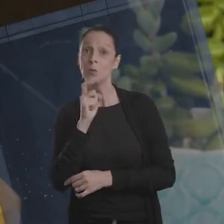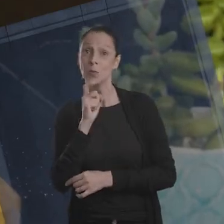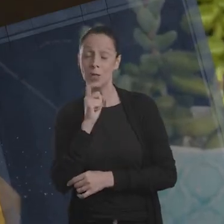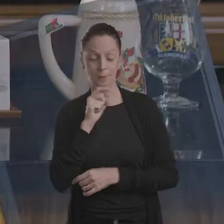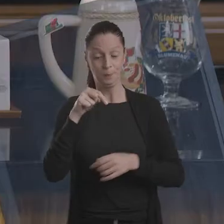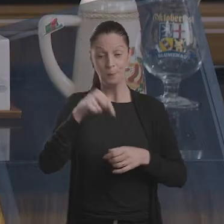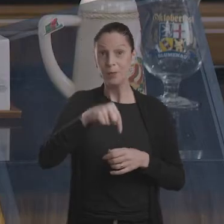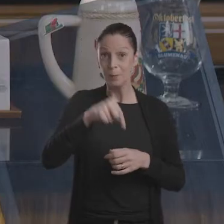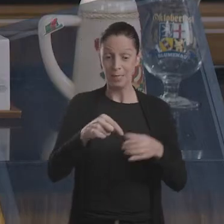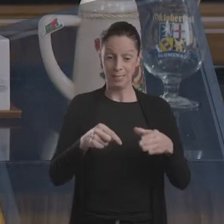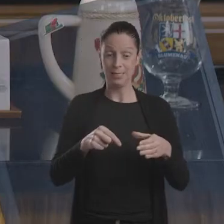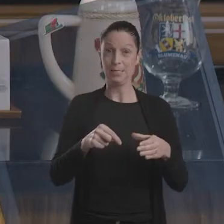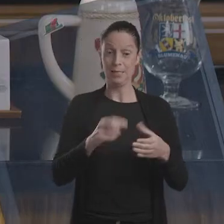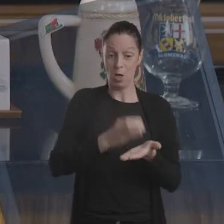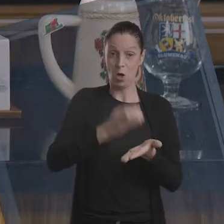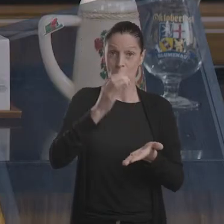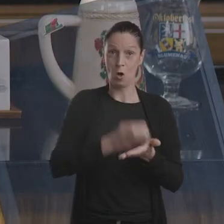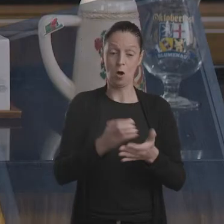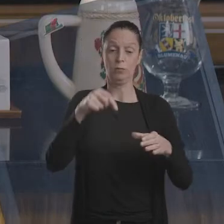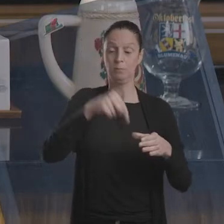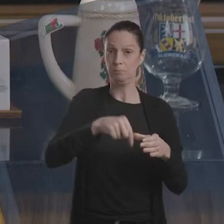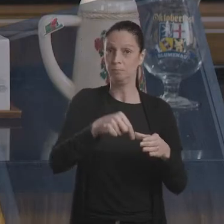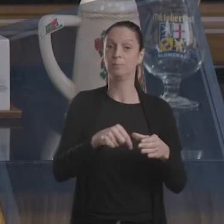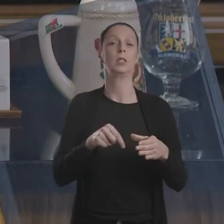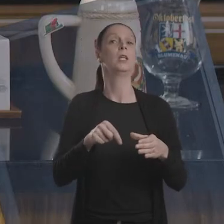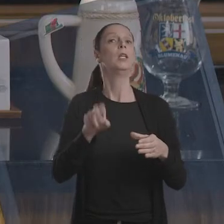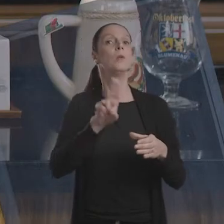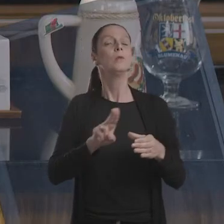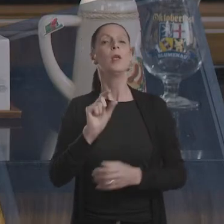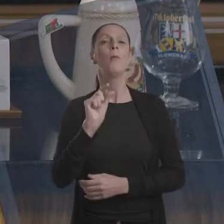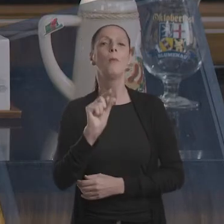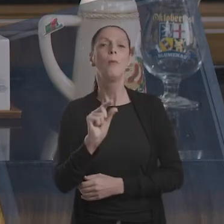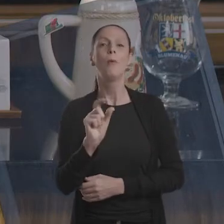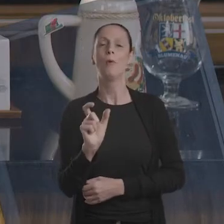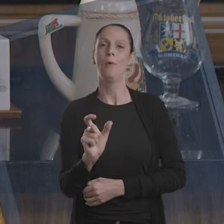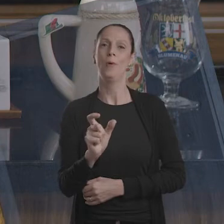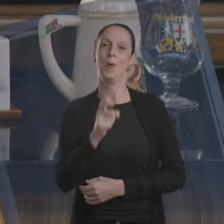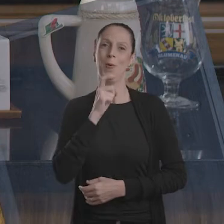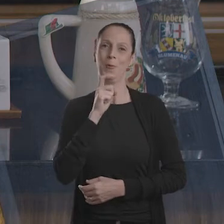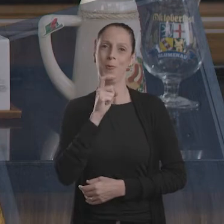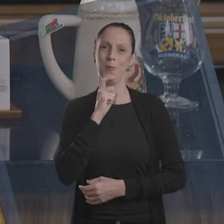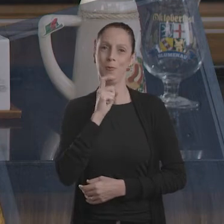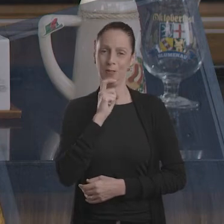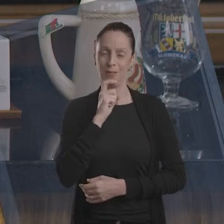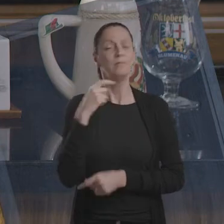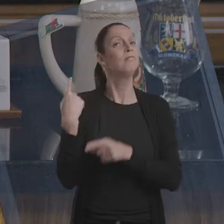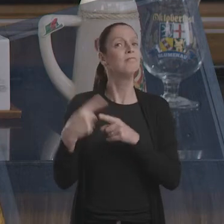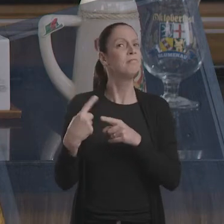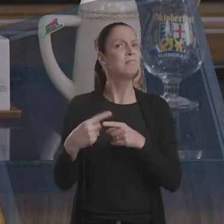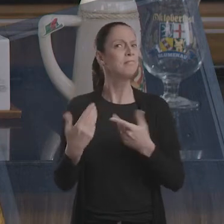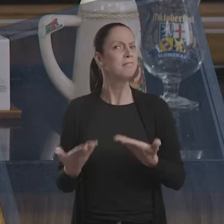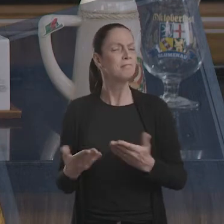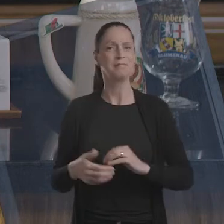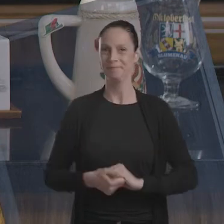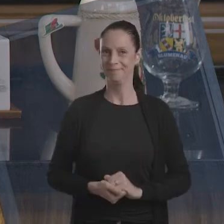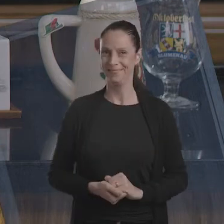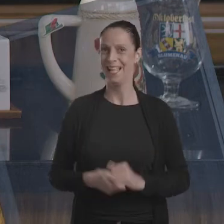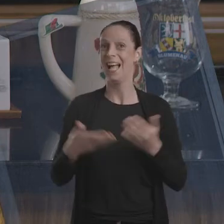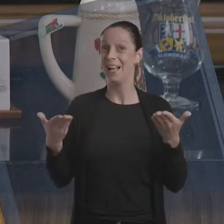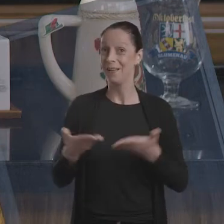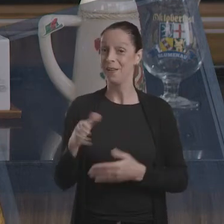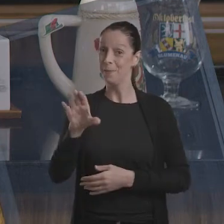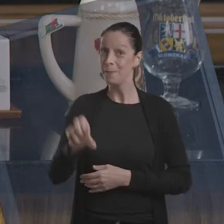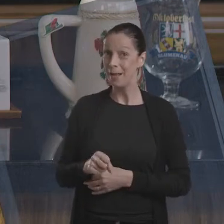espacinho. Nesse drink a gente não usou muito gelo. Não tá tão gelado. Por quê? A gente vai